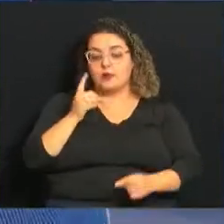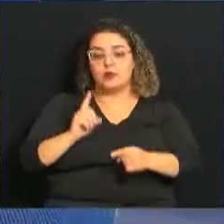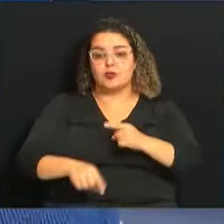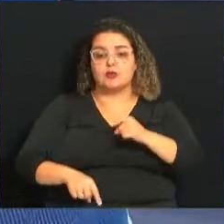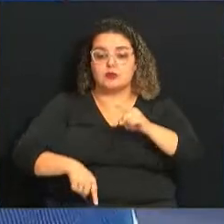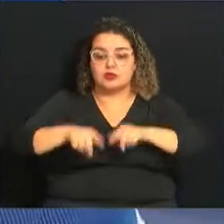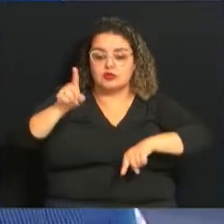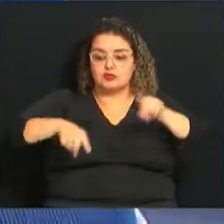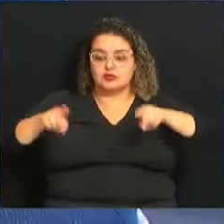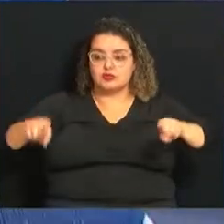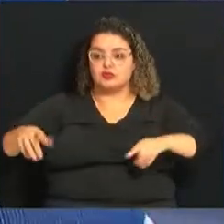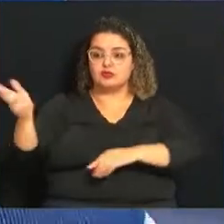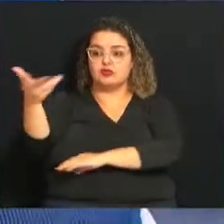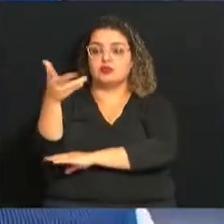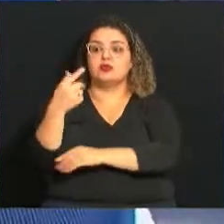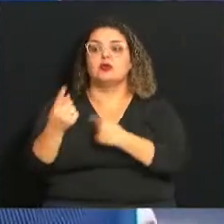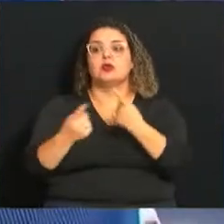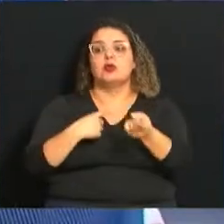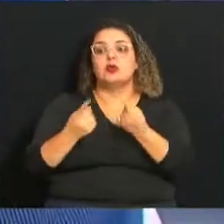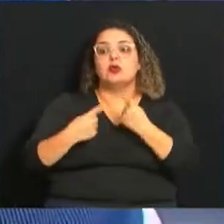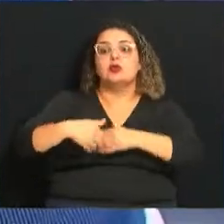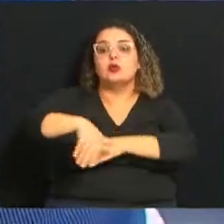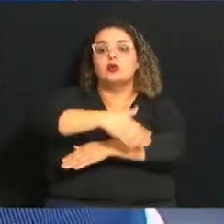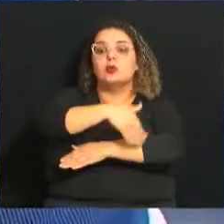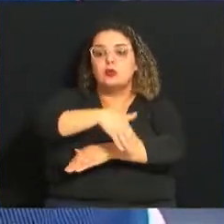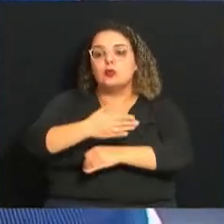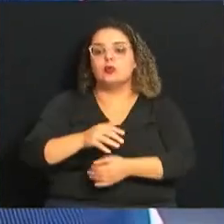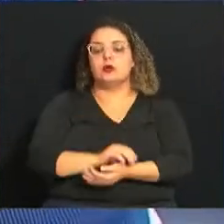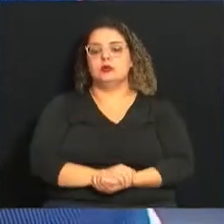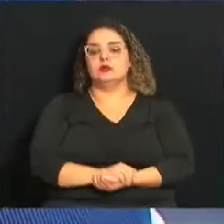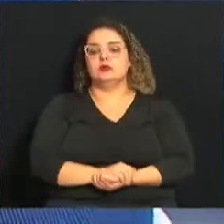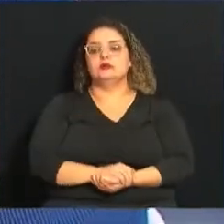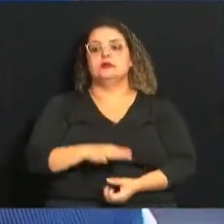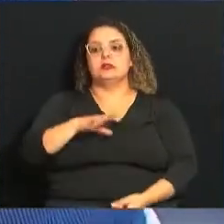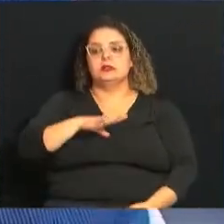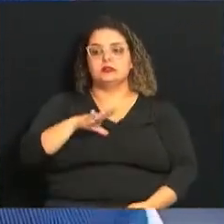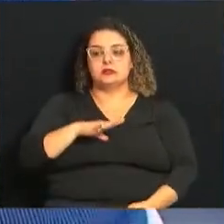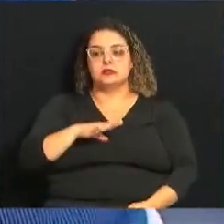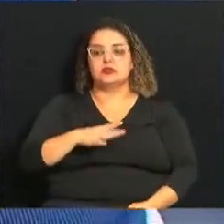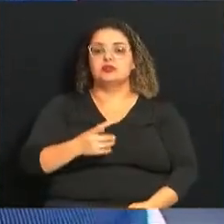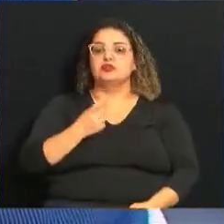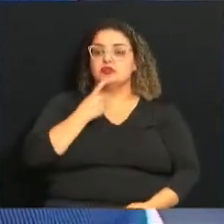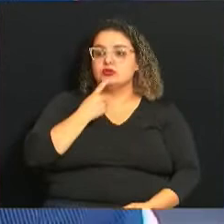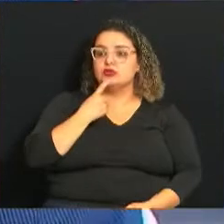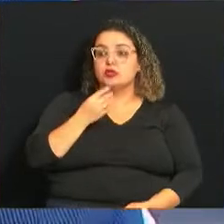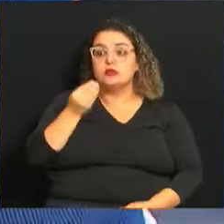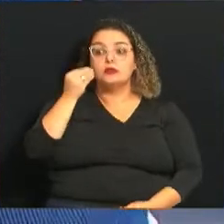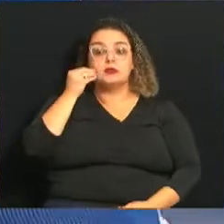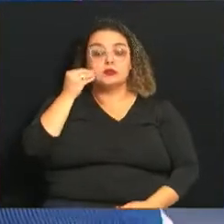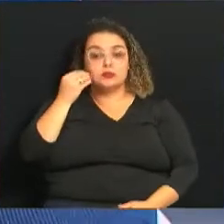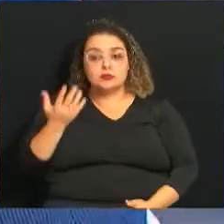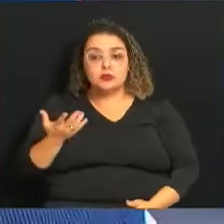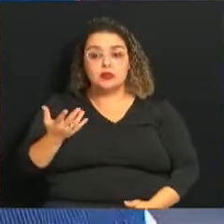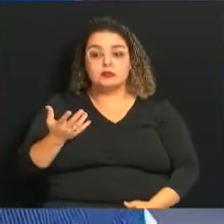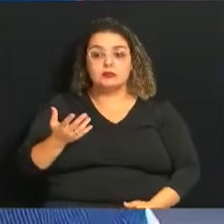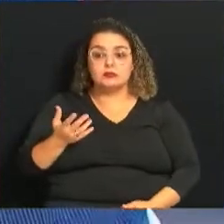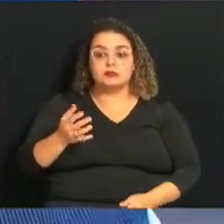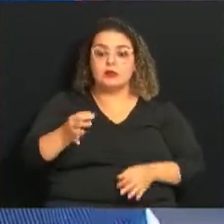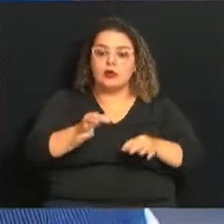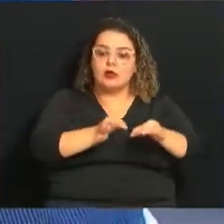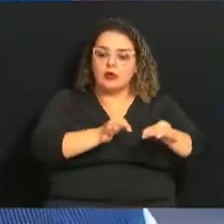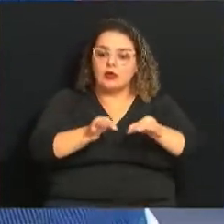em ruas e avenidas do município de Campinas. Eu tento, através desse projeto, regularizar